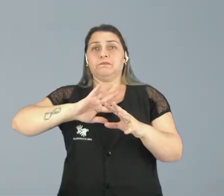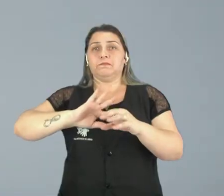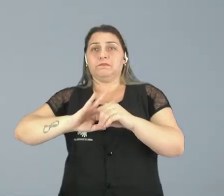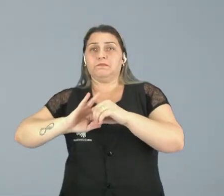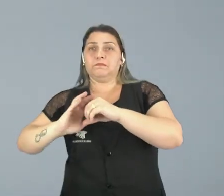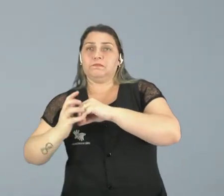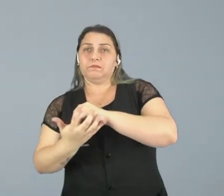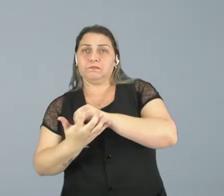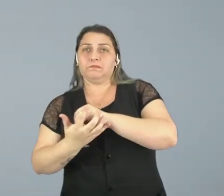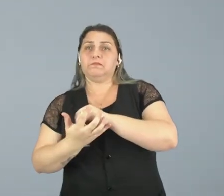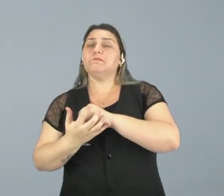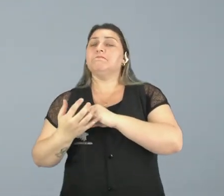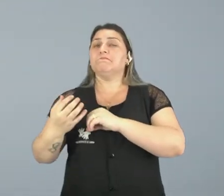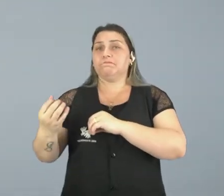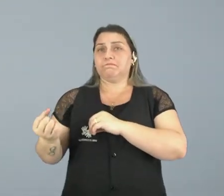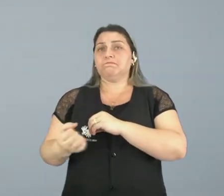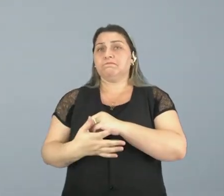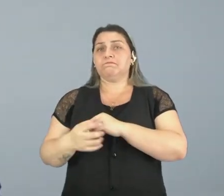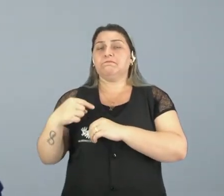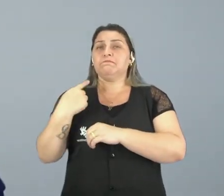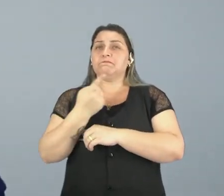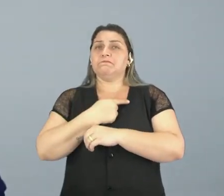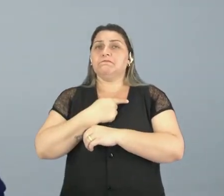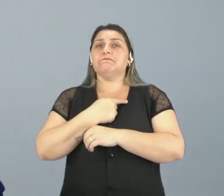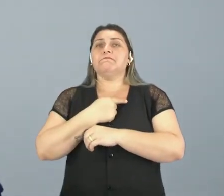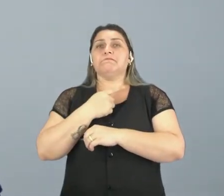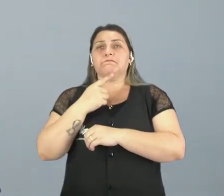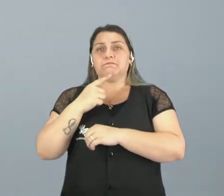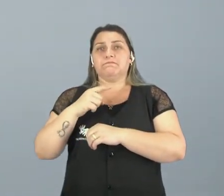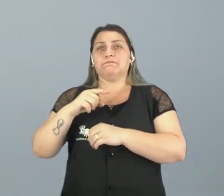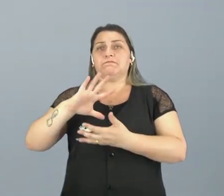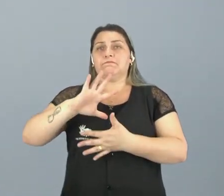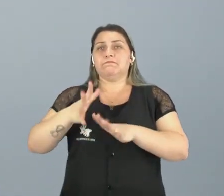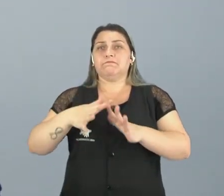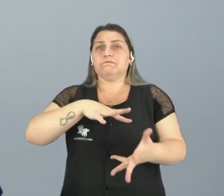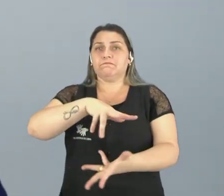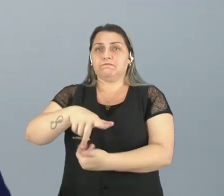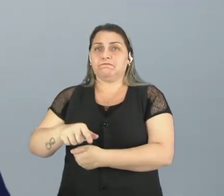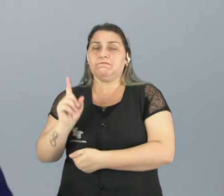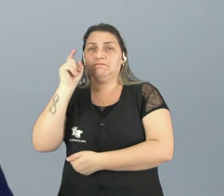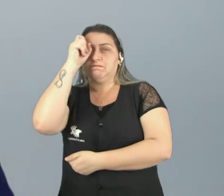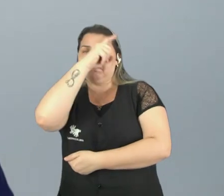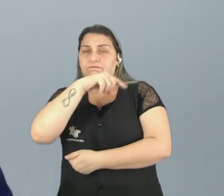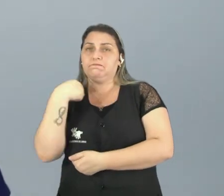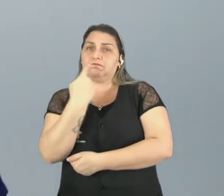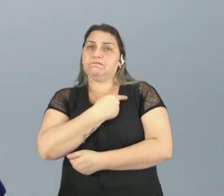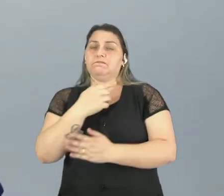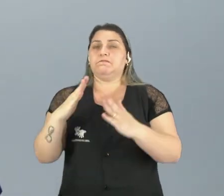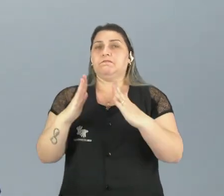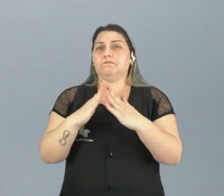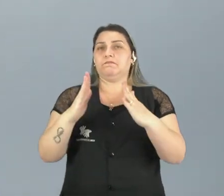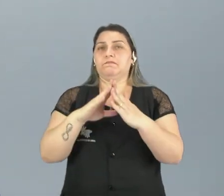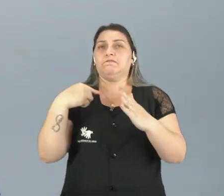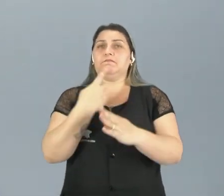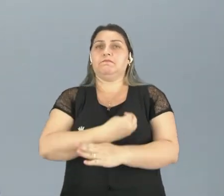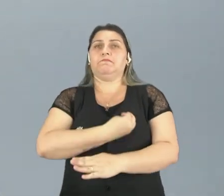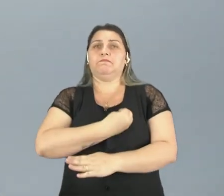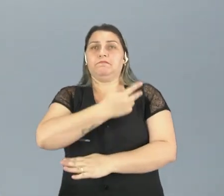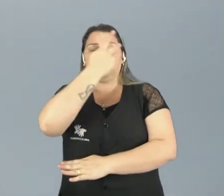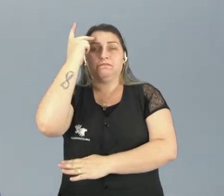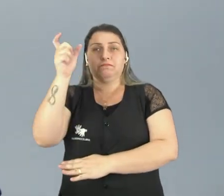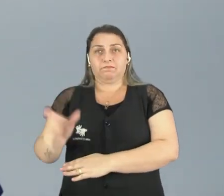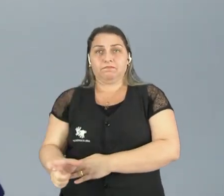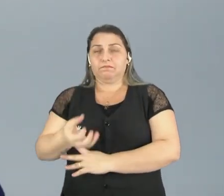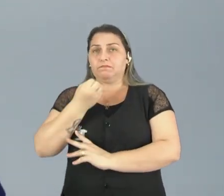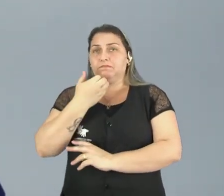bem atual nesse ano, né? Que todos nós temos passado por essa pandemia e situações bem difíceis em nossas casas, em nossas vidas pessoais,